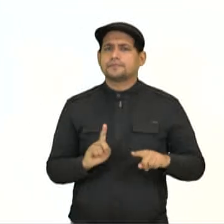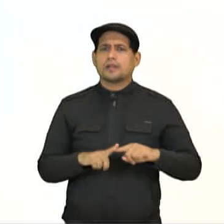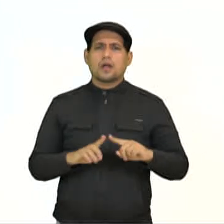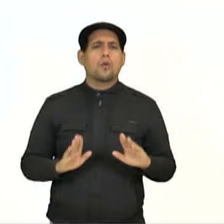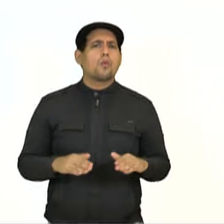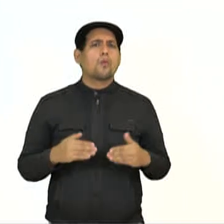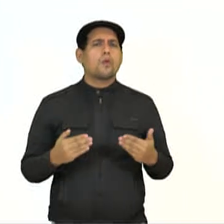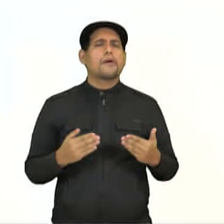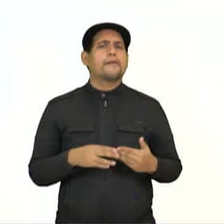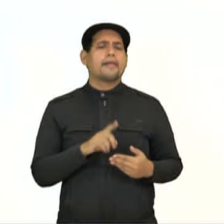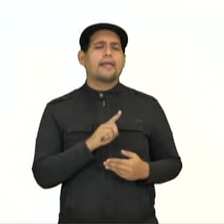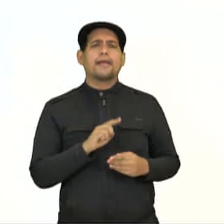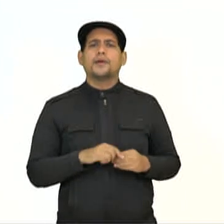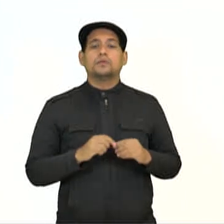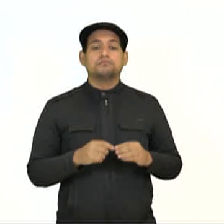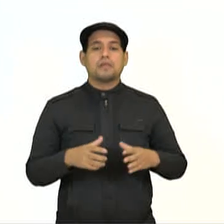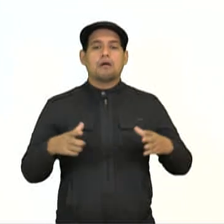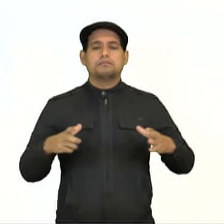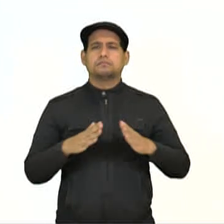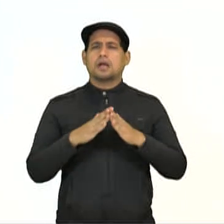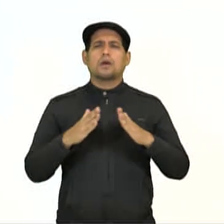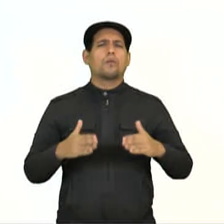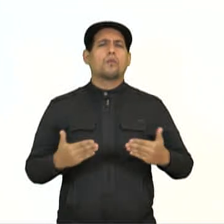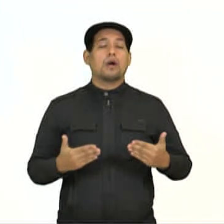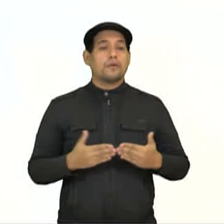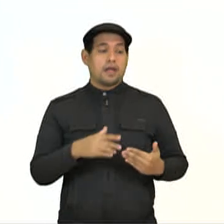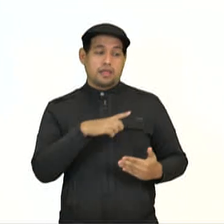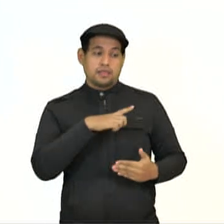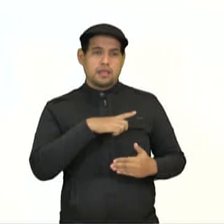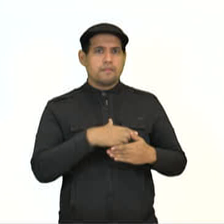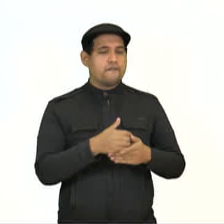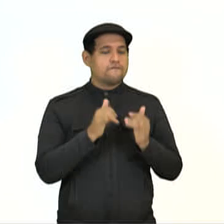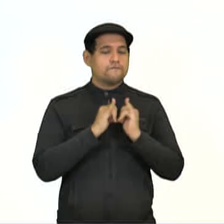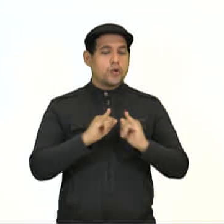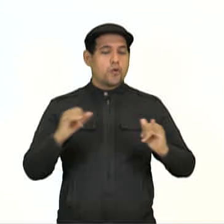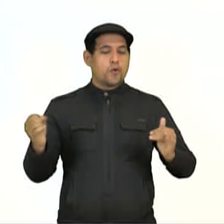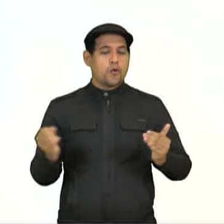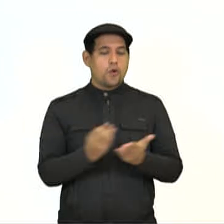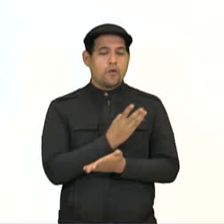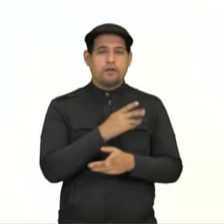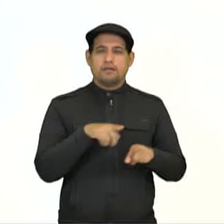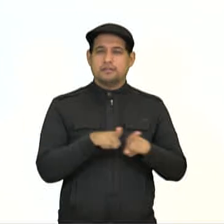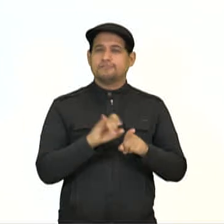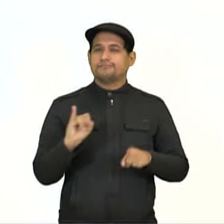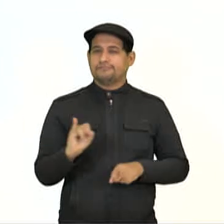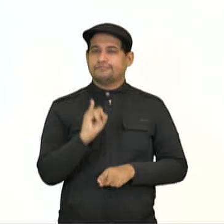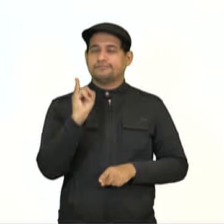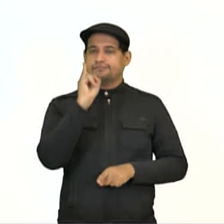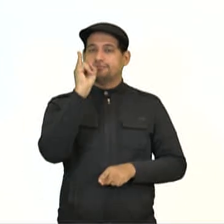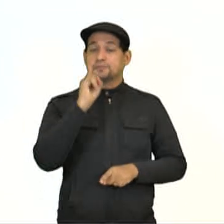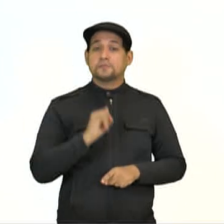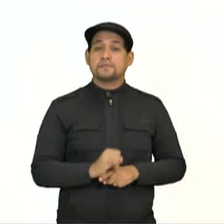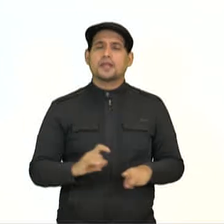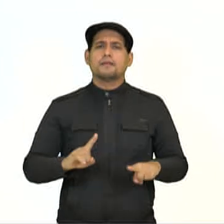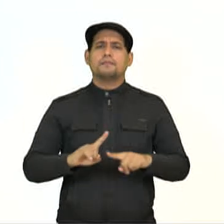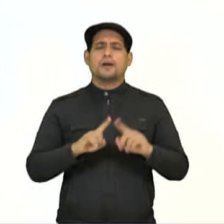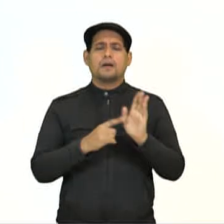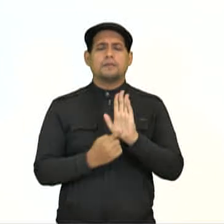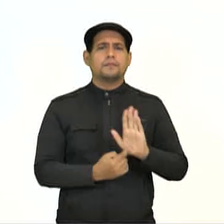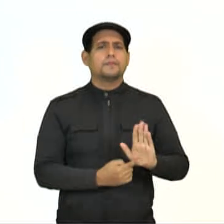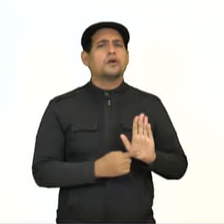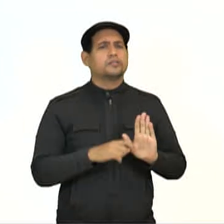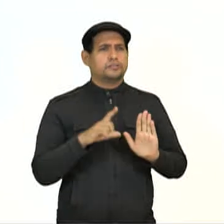é o tamanho do imóvel? Aqui é uma informação nova e importante para vocês. Então, ele apareceu